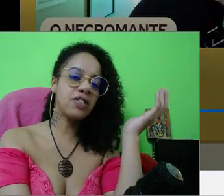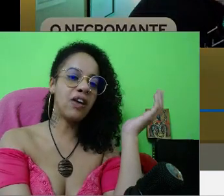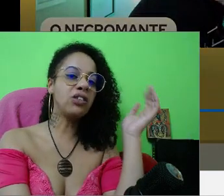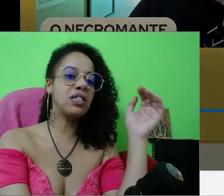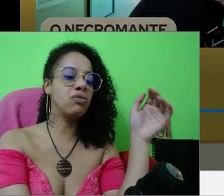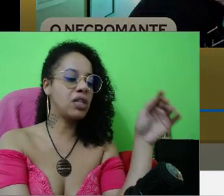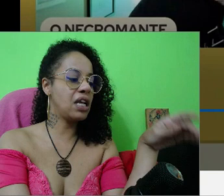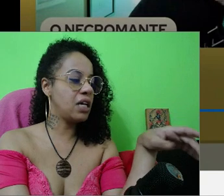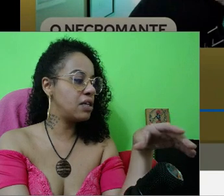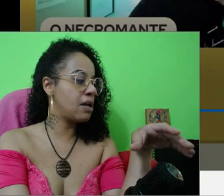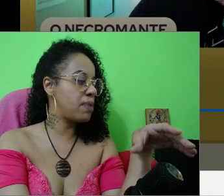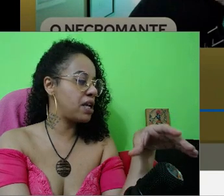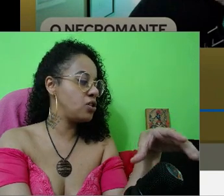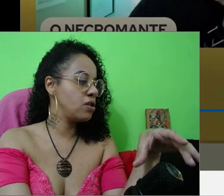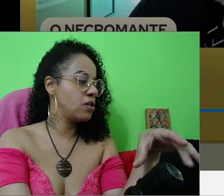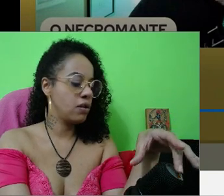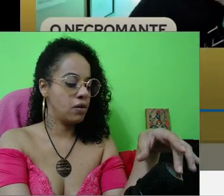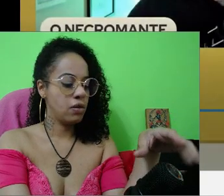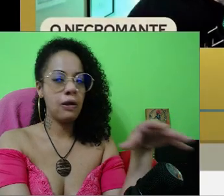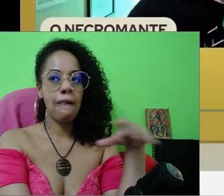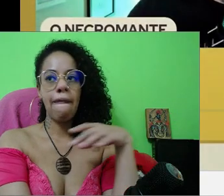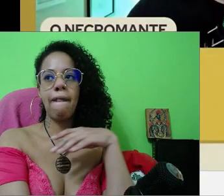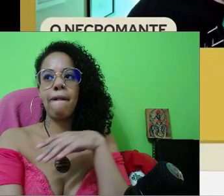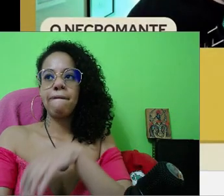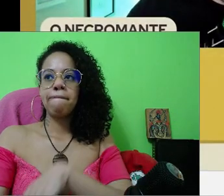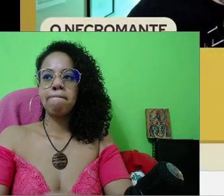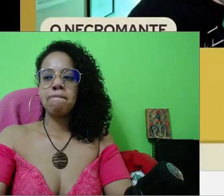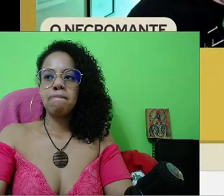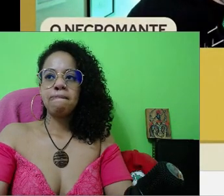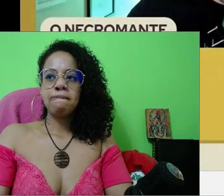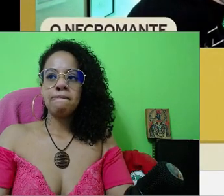Faz falta se não tem né na parede